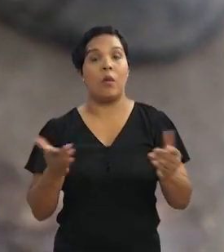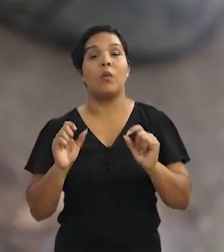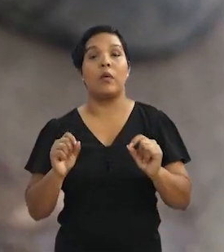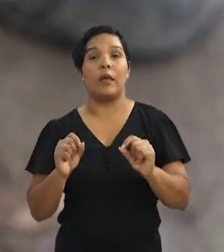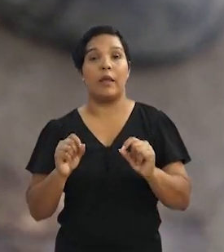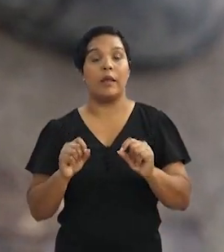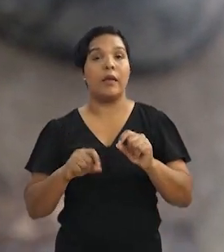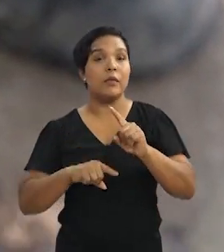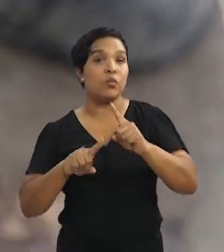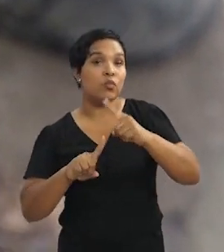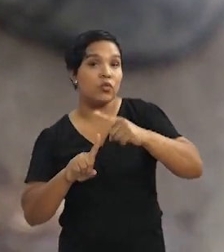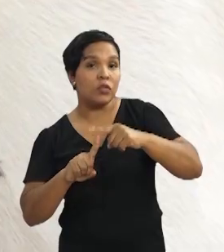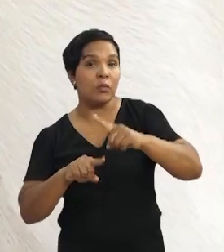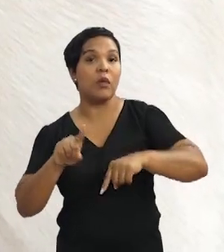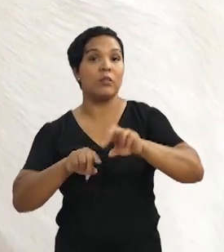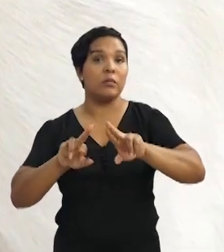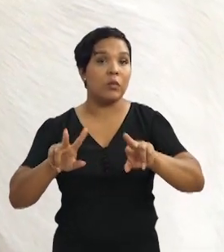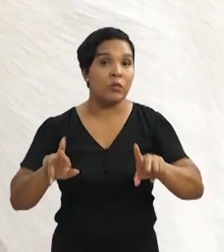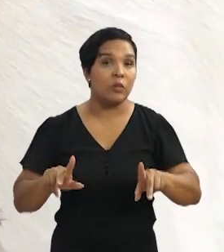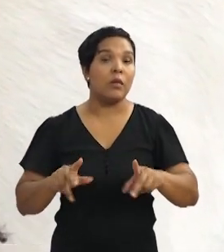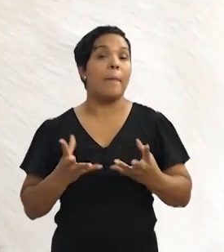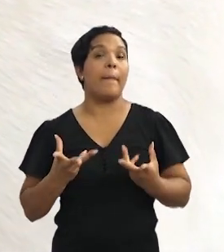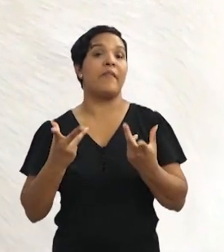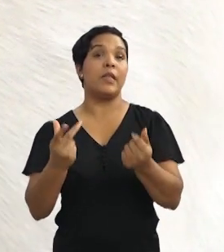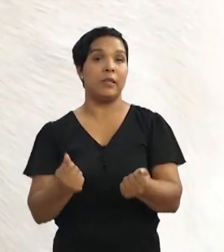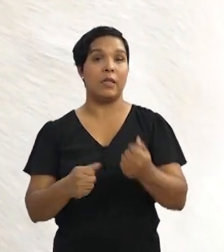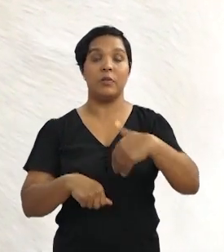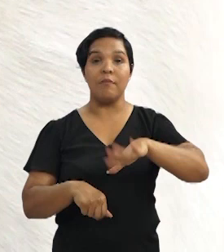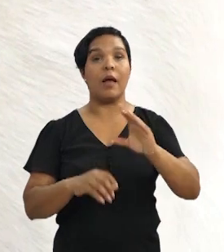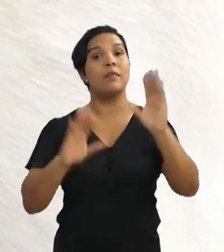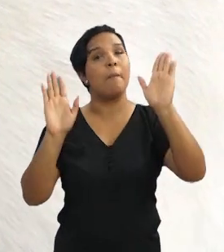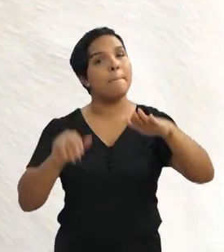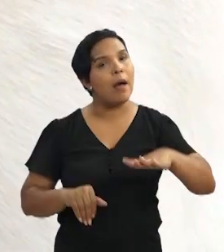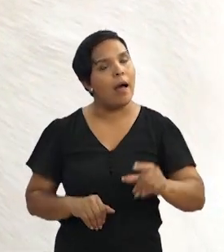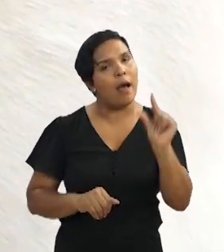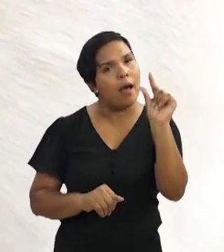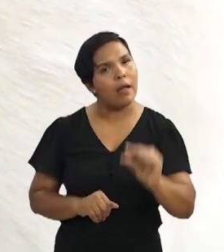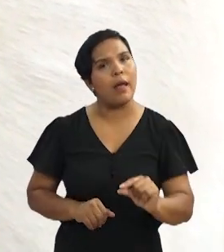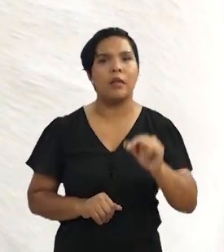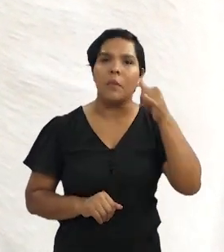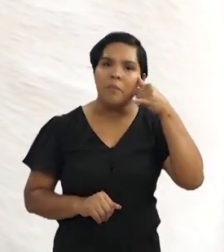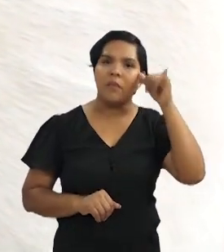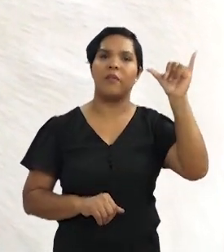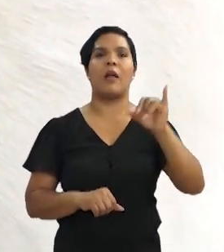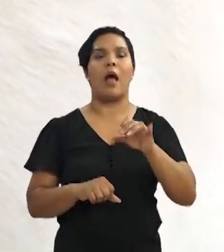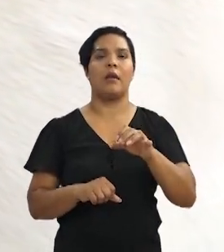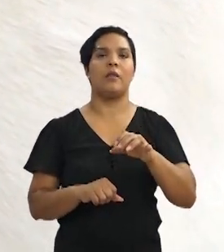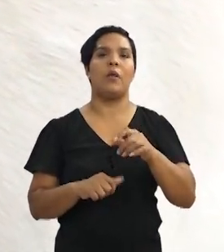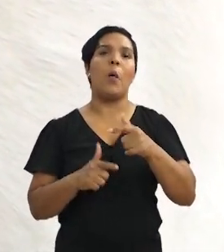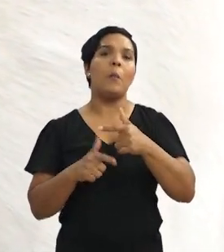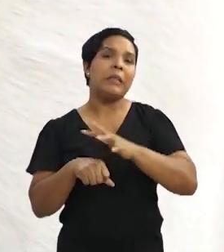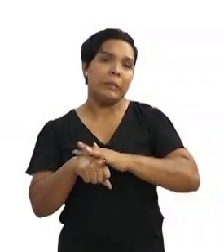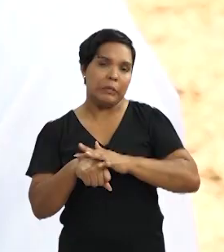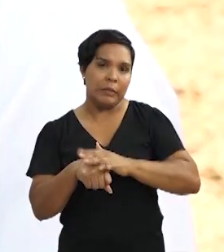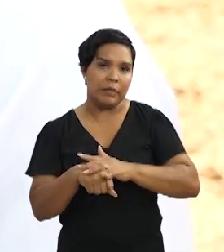agora comprovam que o extrato pirolenhoso é um aliado bem mais eficiente e mais barato para evitar essas infecções